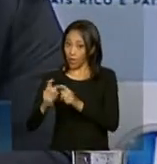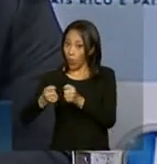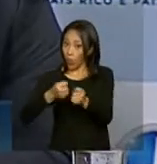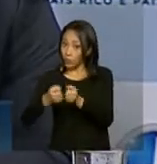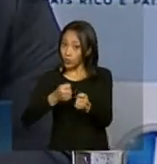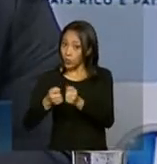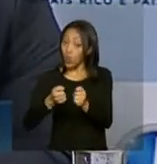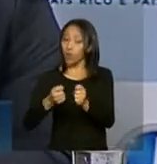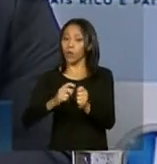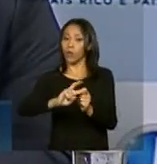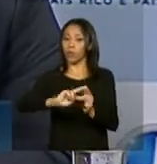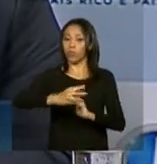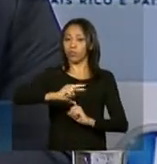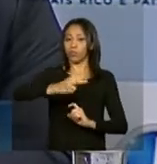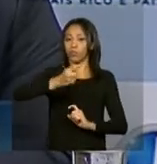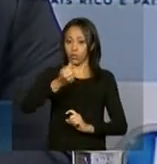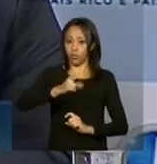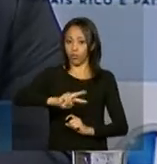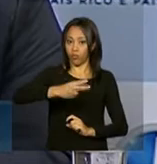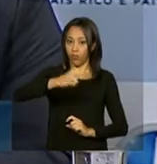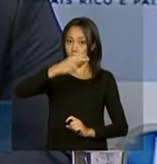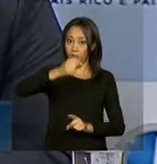o reajuste,